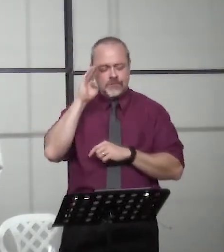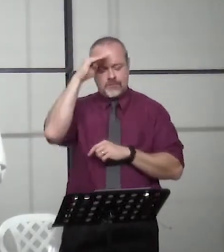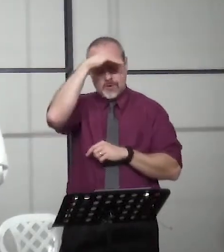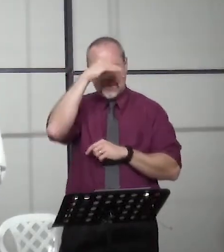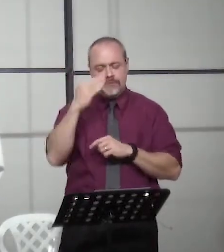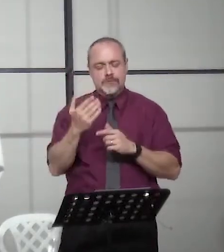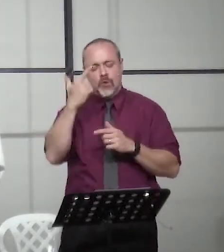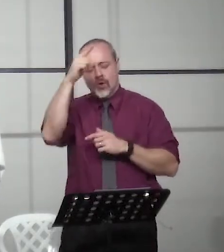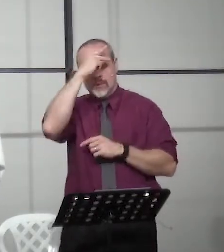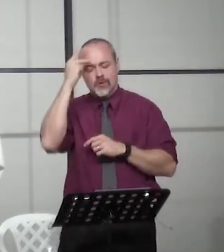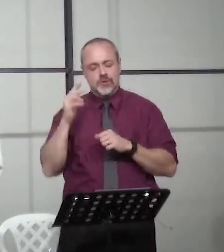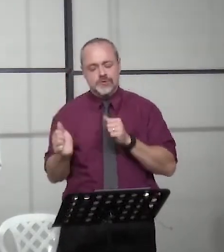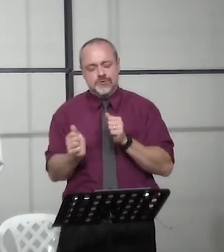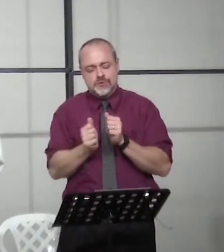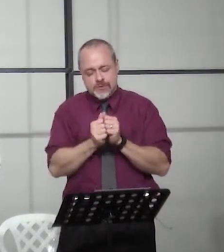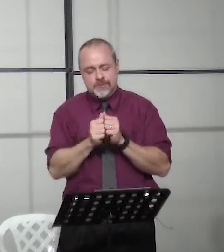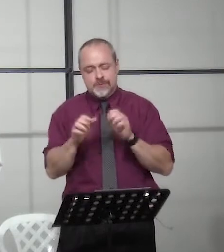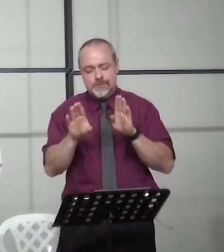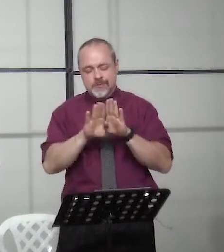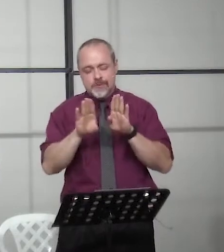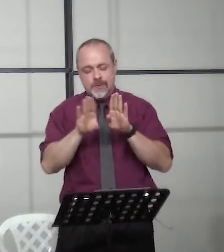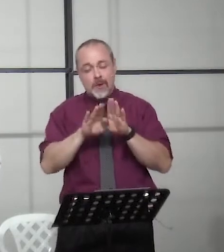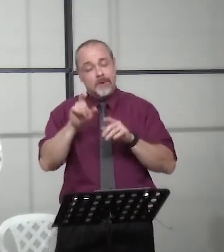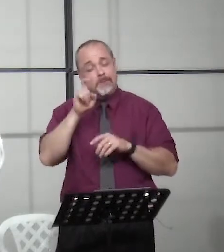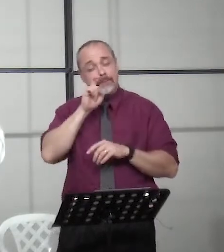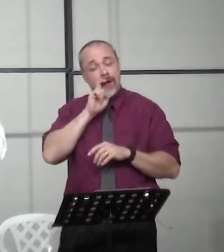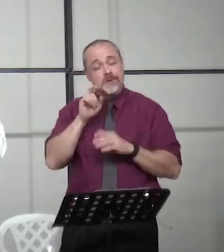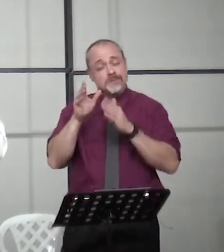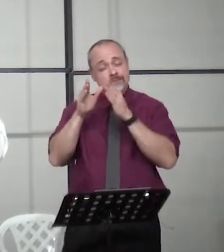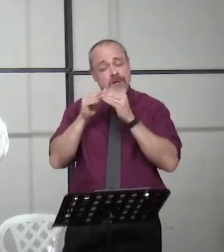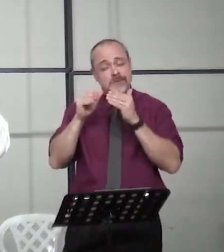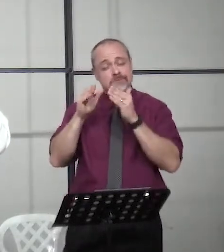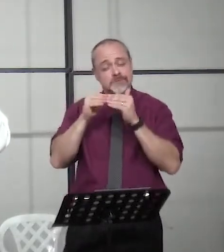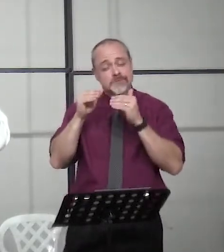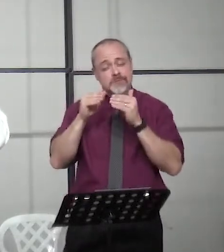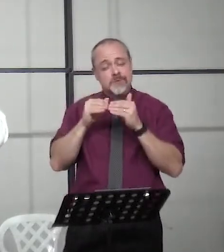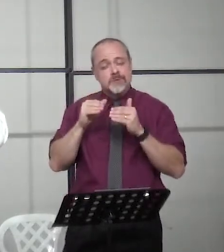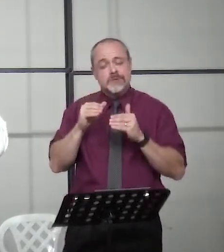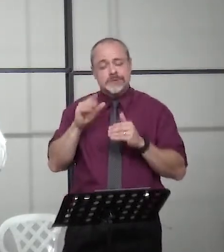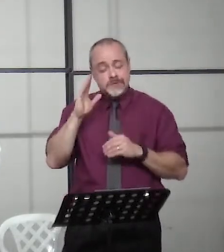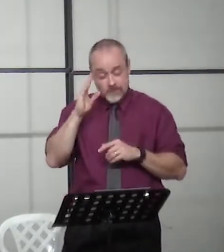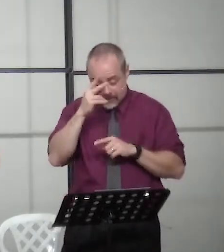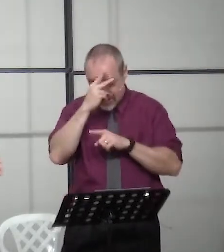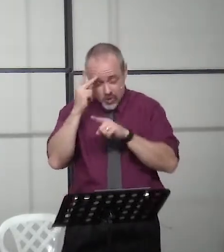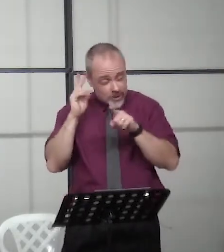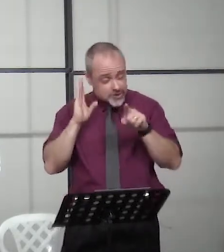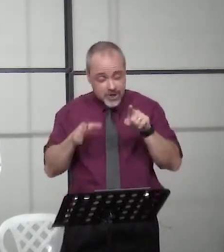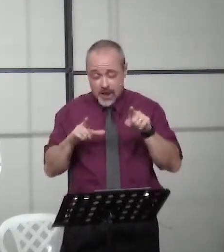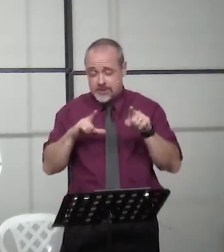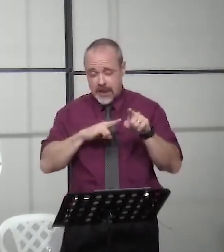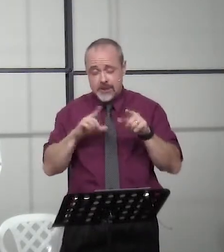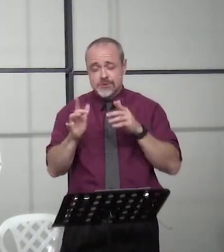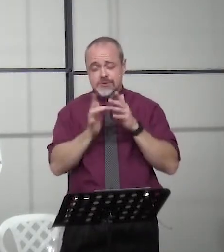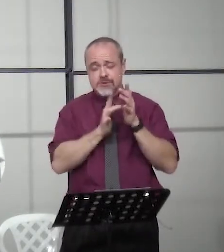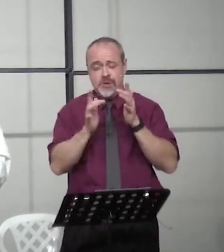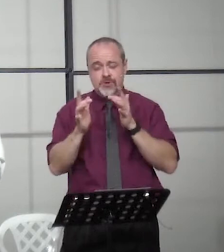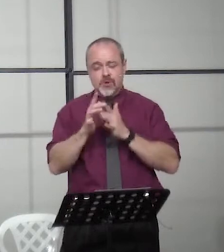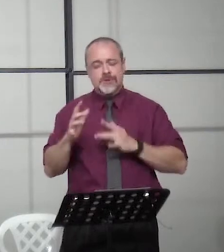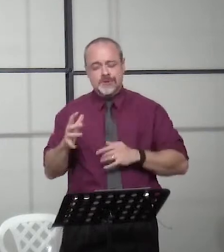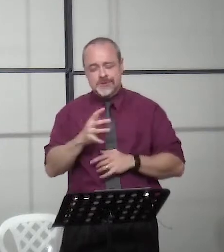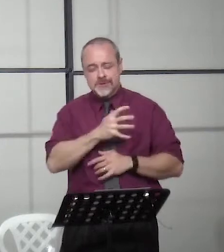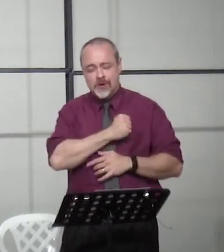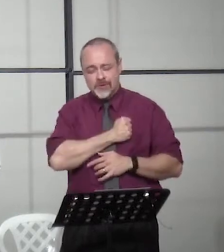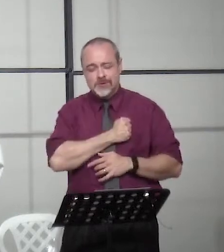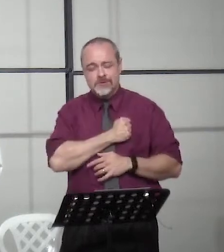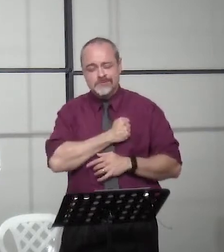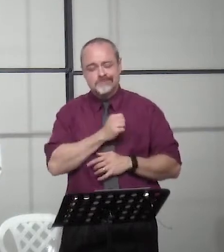podermos ajudar. E também, Pai, eu peço que o Senhor opere nesses que já têm Jesus, têm certeza, e foram